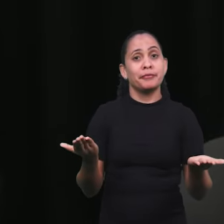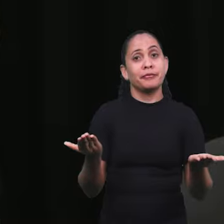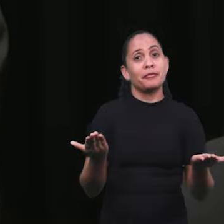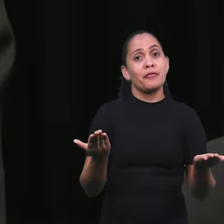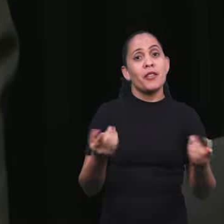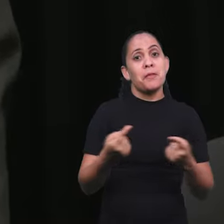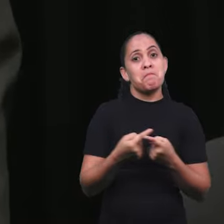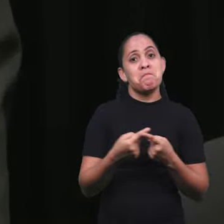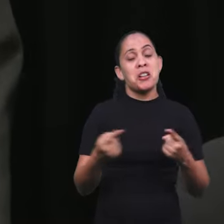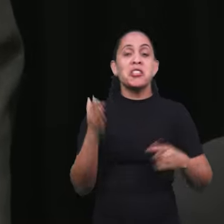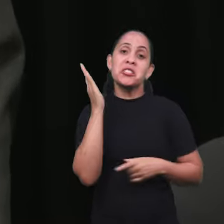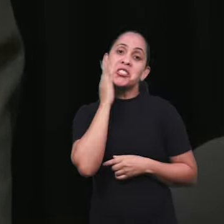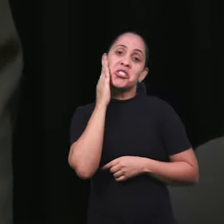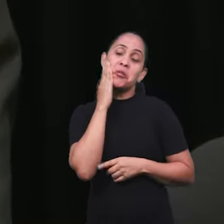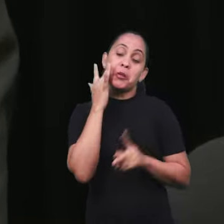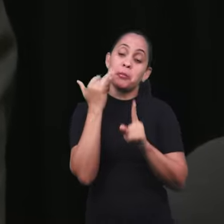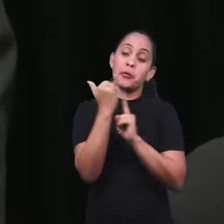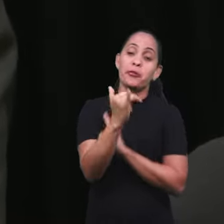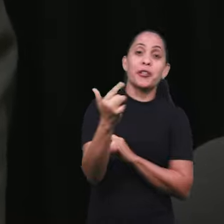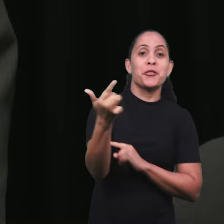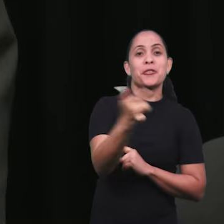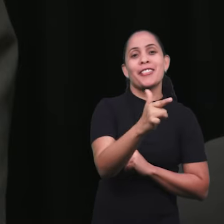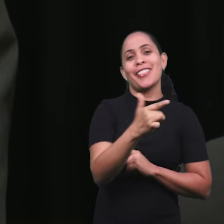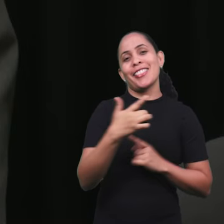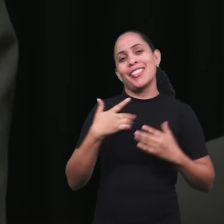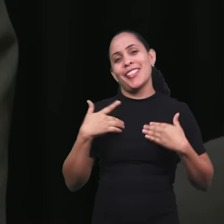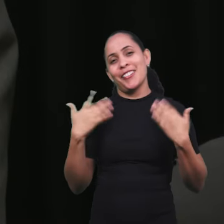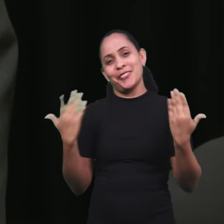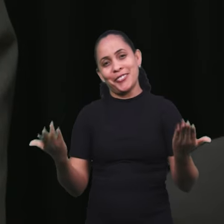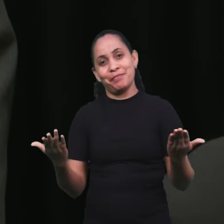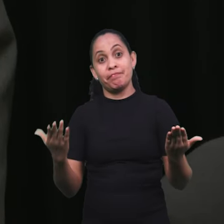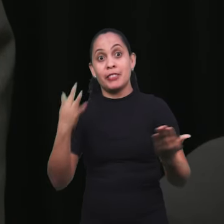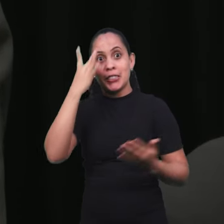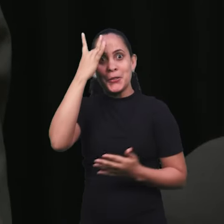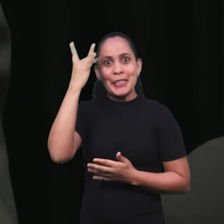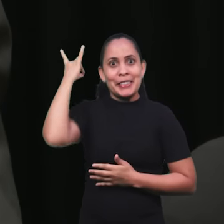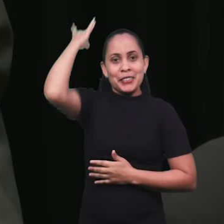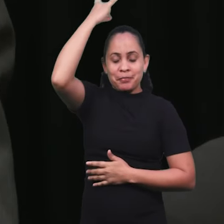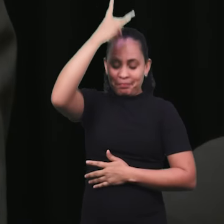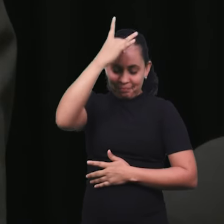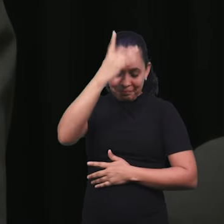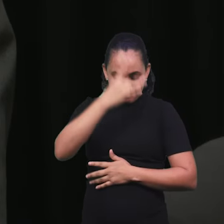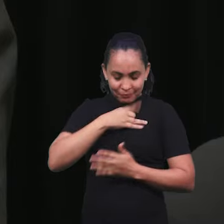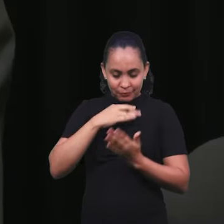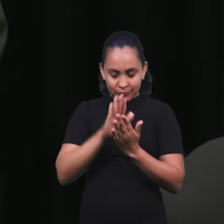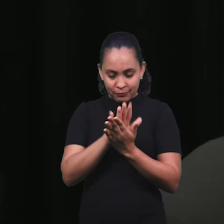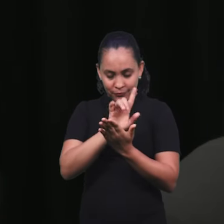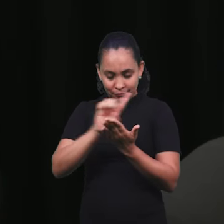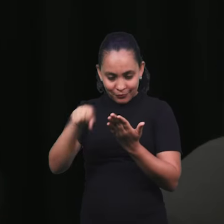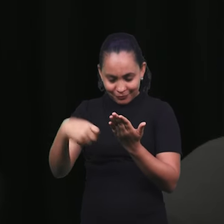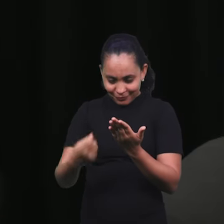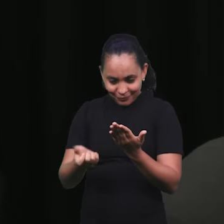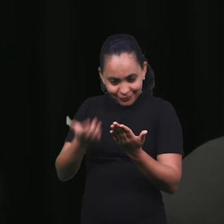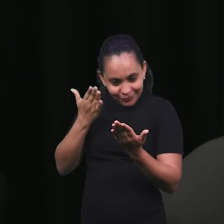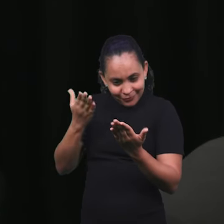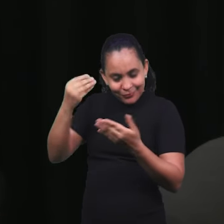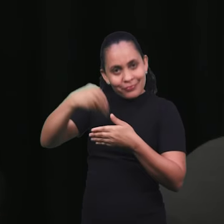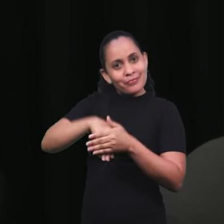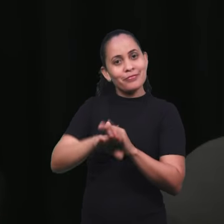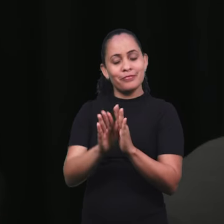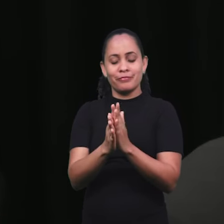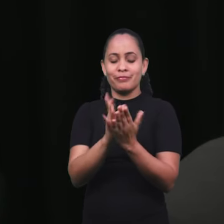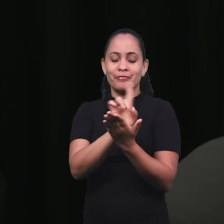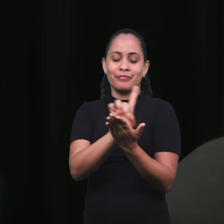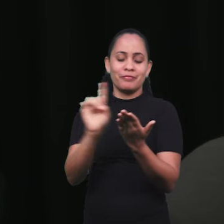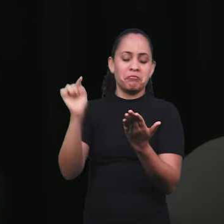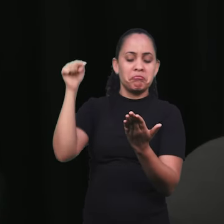aí vai, sem o caráter profético que tem a palavra. Então, quando o homem está cheio do Espírito Santo, ele entende que o